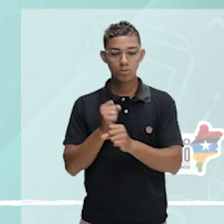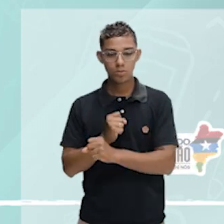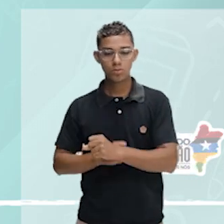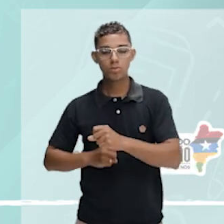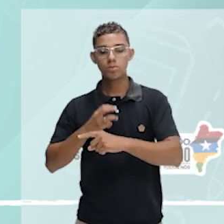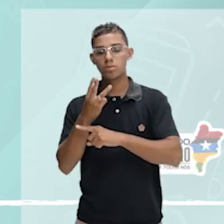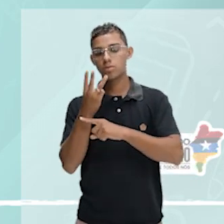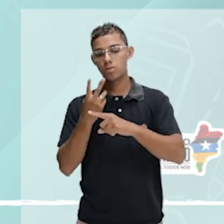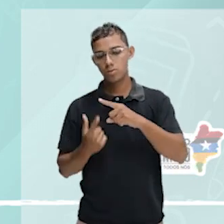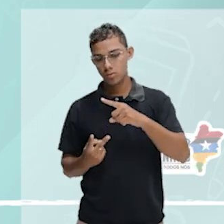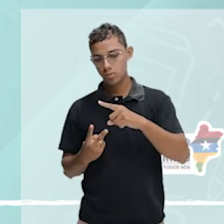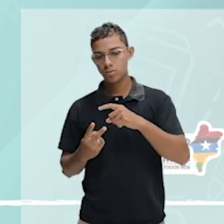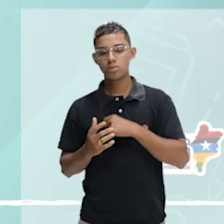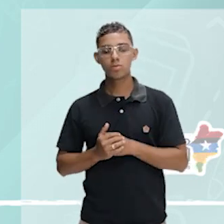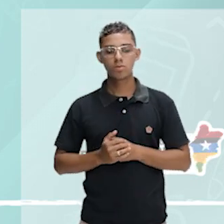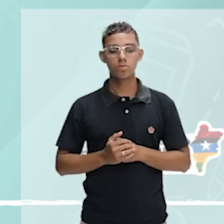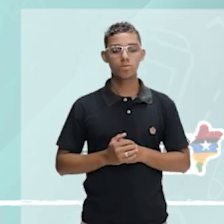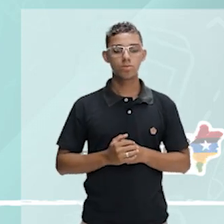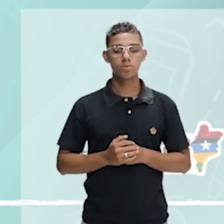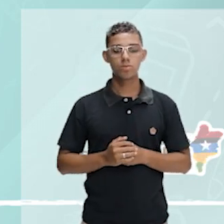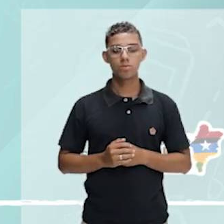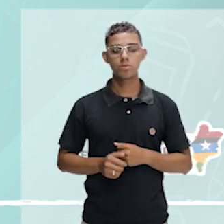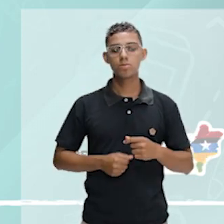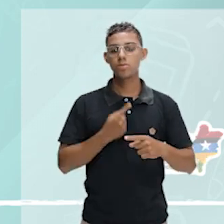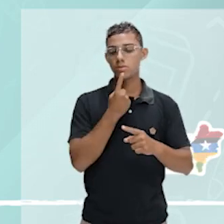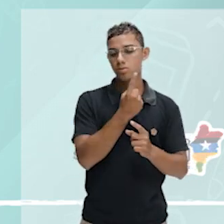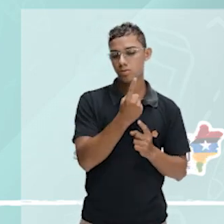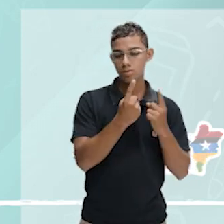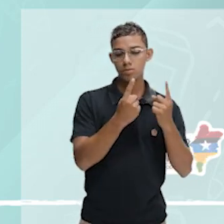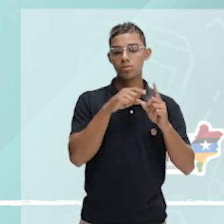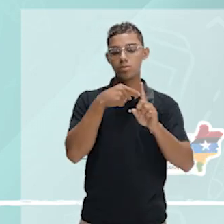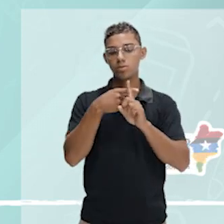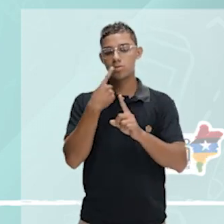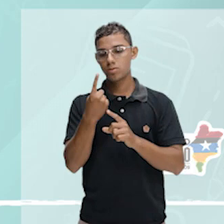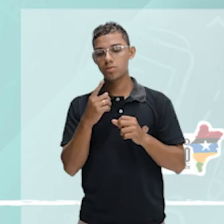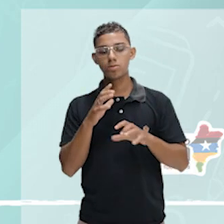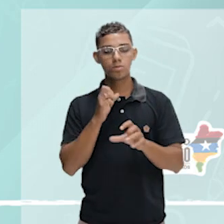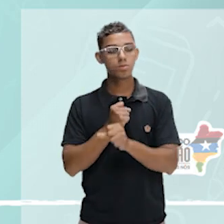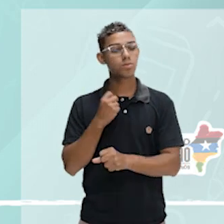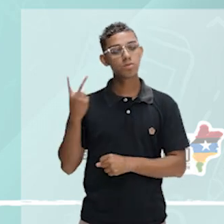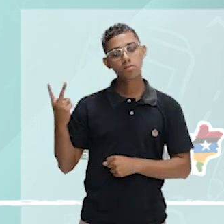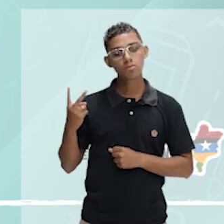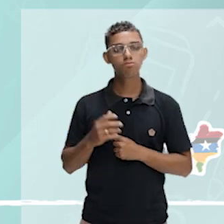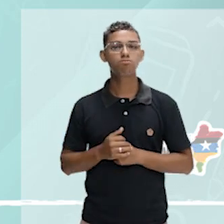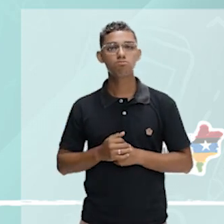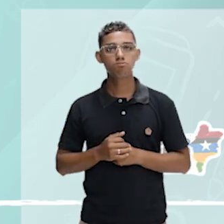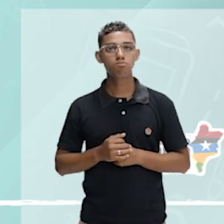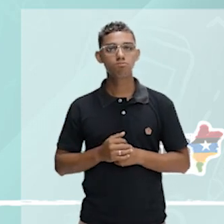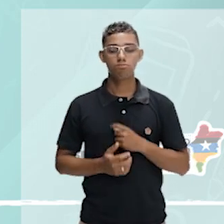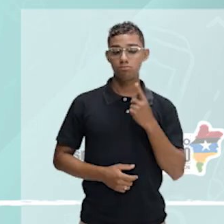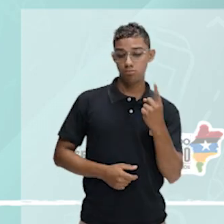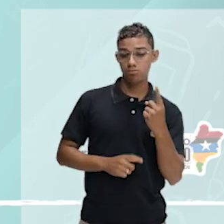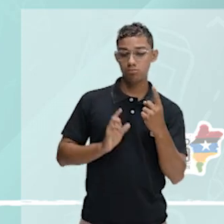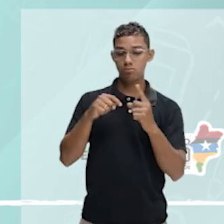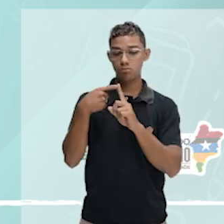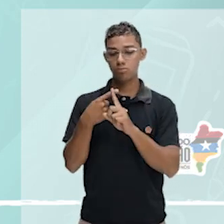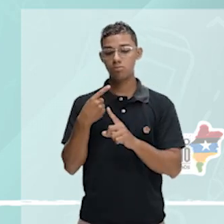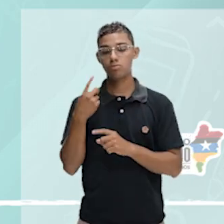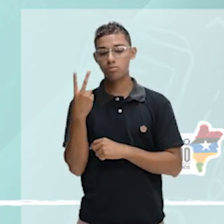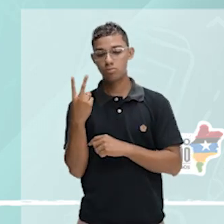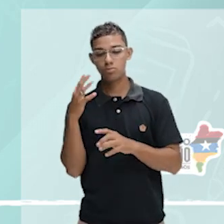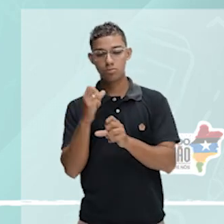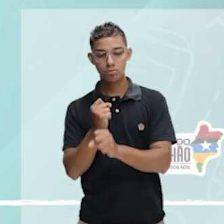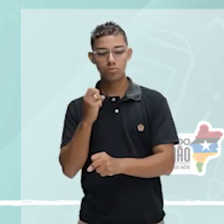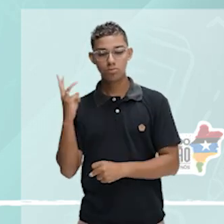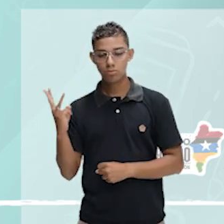resposta 2 eu vou fazer o 2 + 1 resposta 3 depois eu vou fazer o quatro mais um